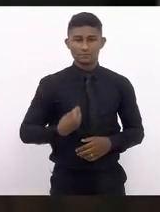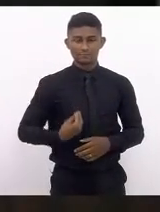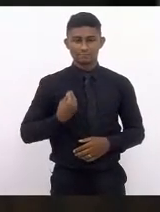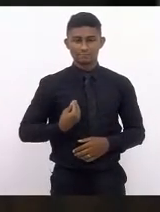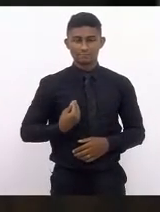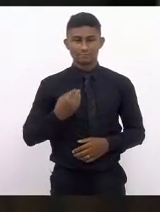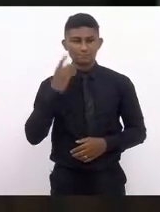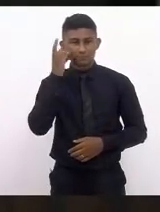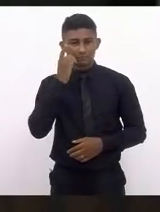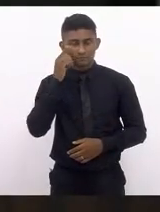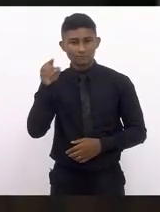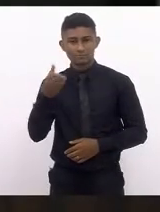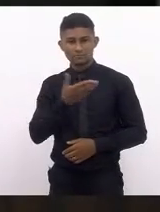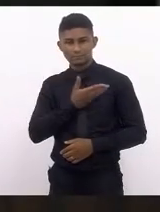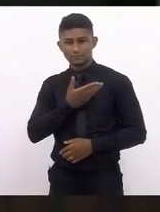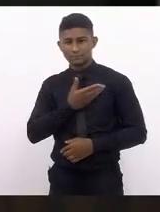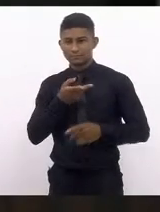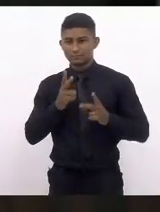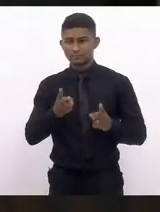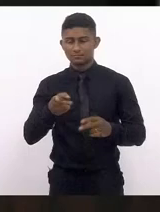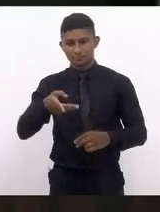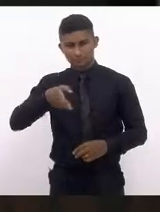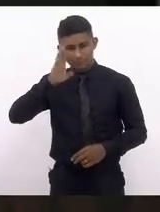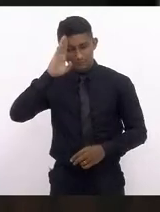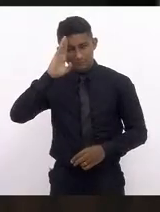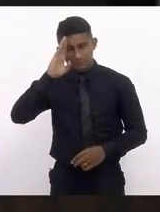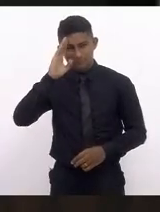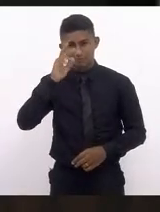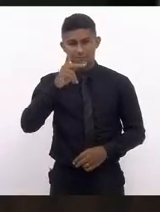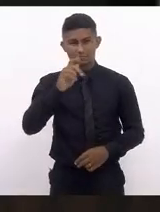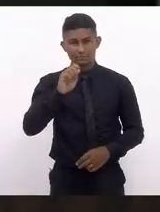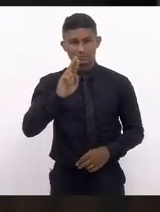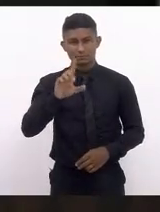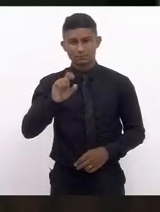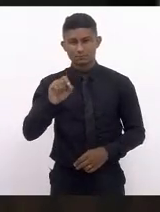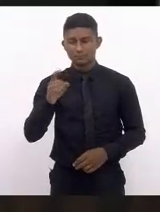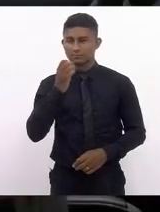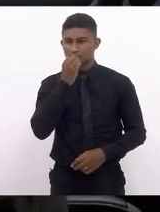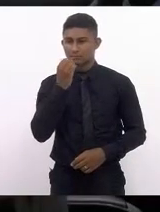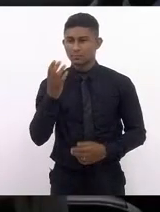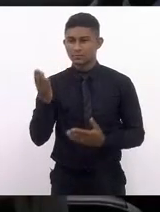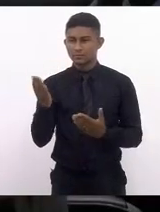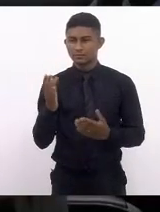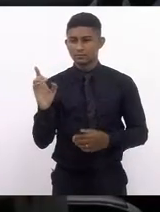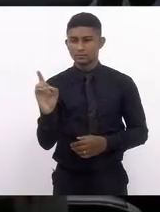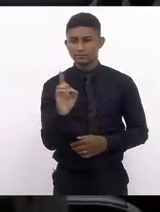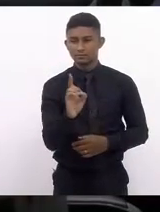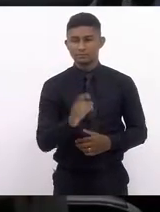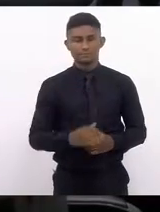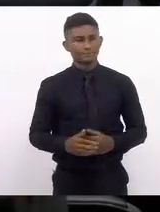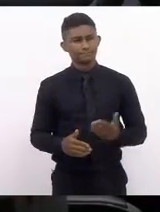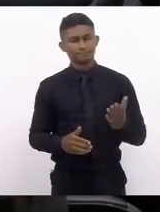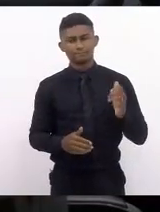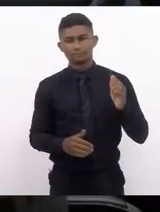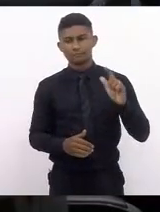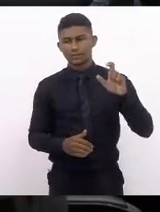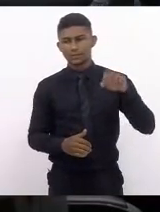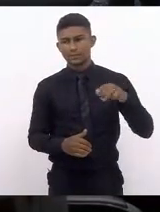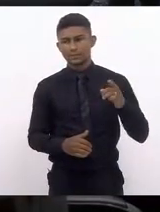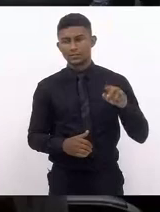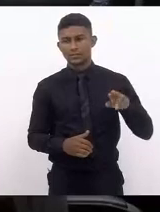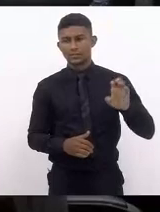amigo deputado sempre Deputado Capitão Paulo Teixeira seja bem-vindo meu irmão da Luciana Obrigado